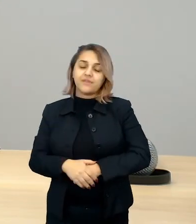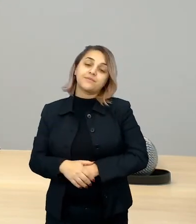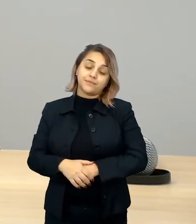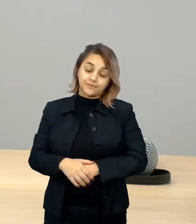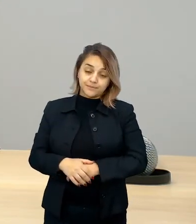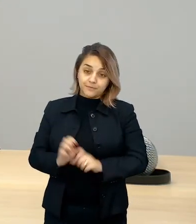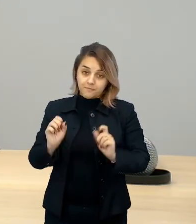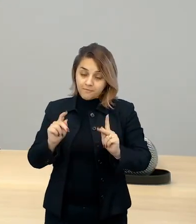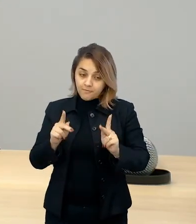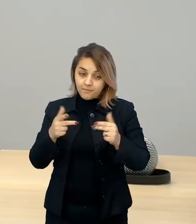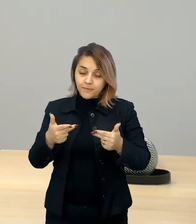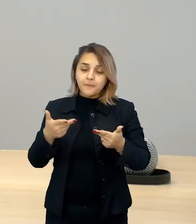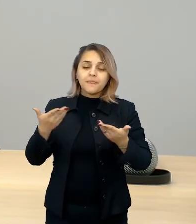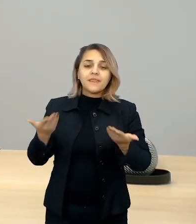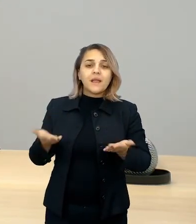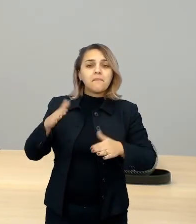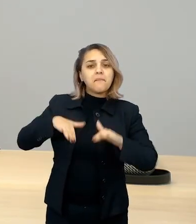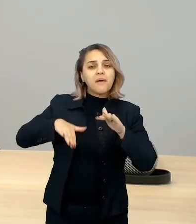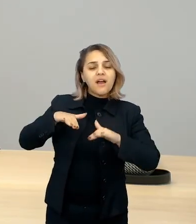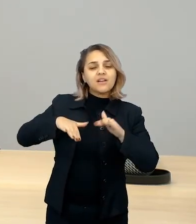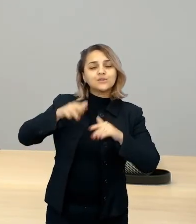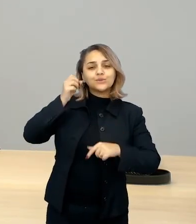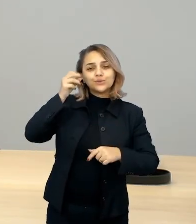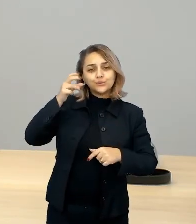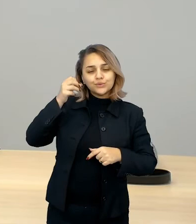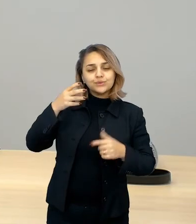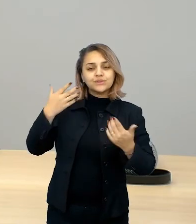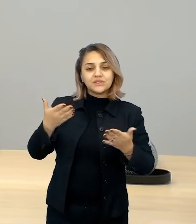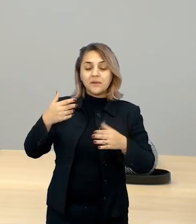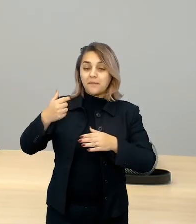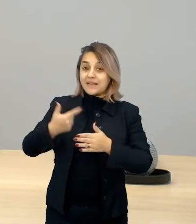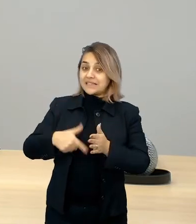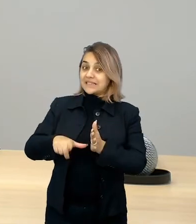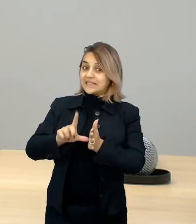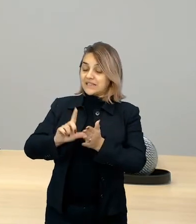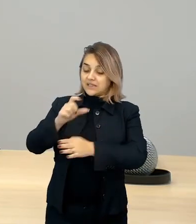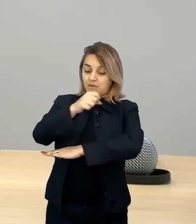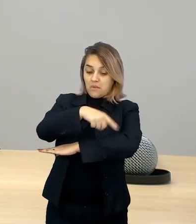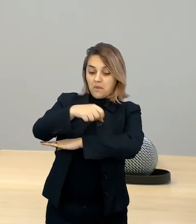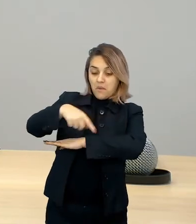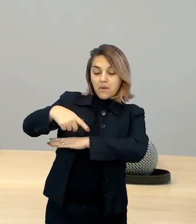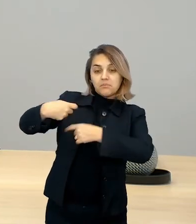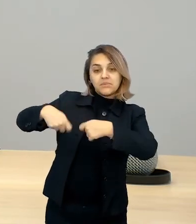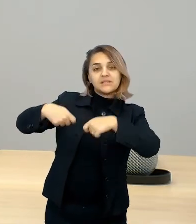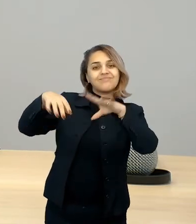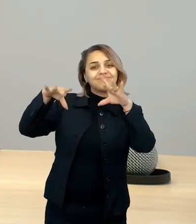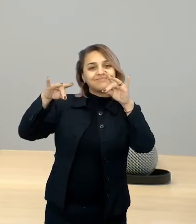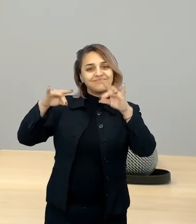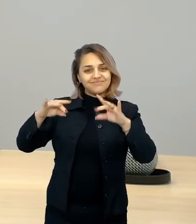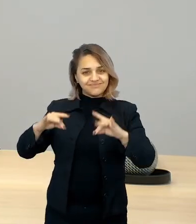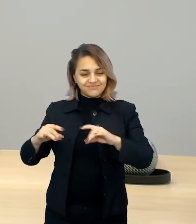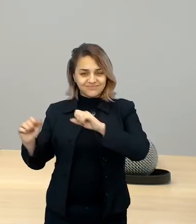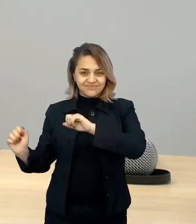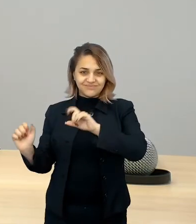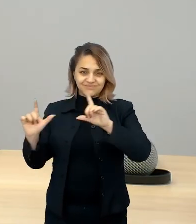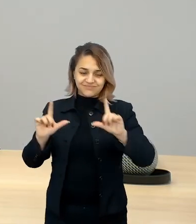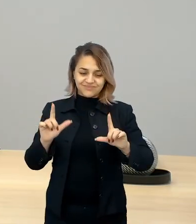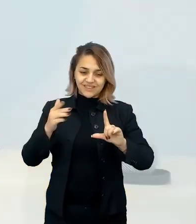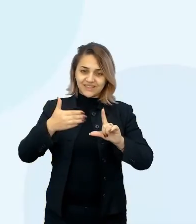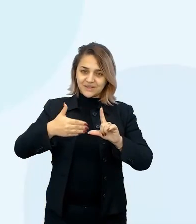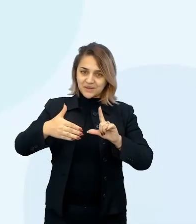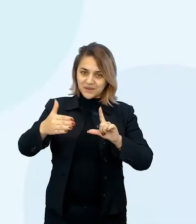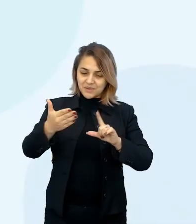continuidade, né? Mas antes do início do plantio, tá? Tem alguns detalhes aí que vai aparecer na tela para